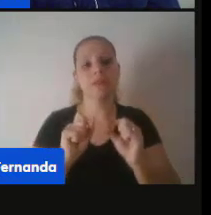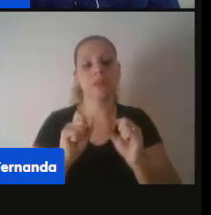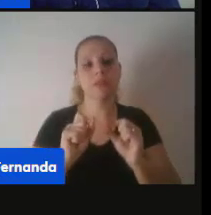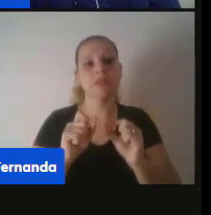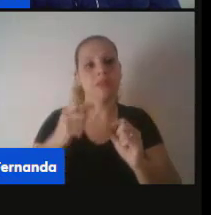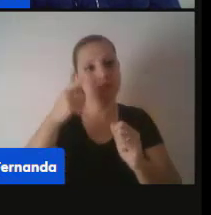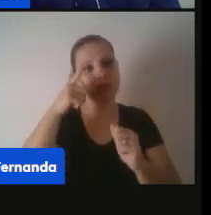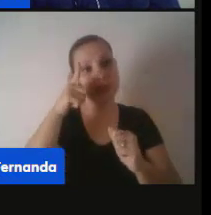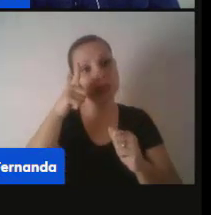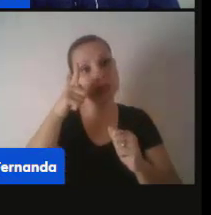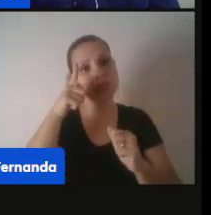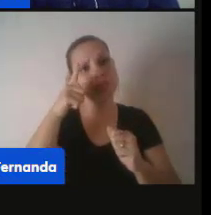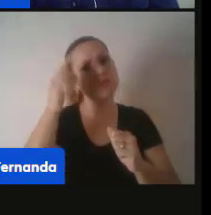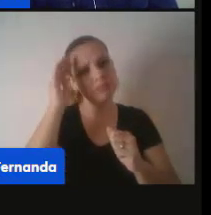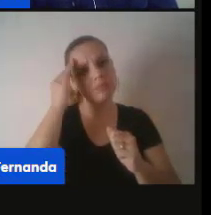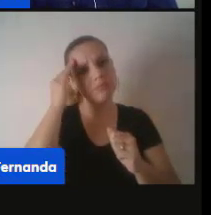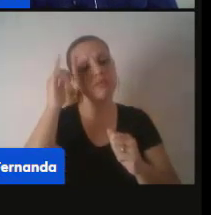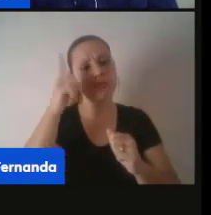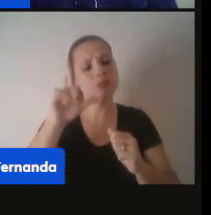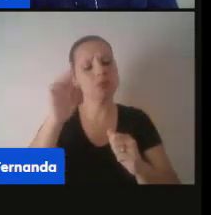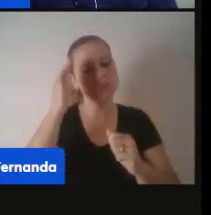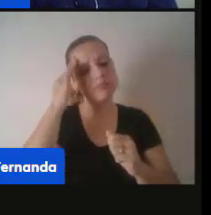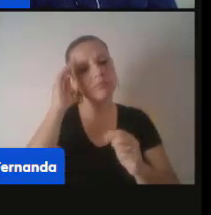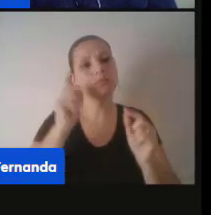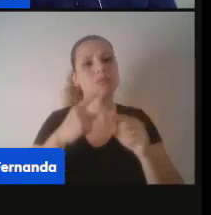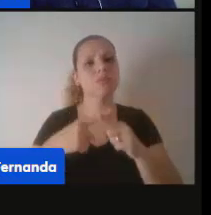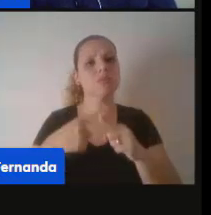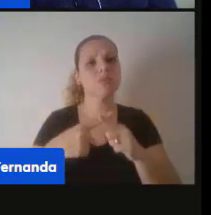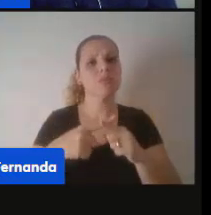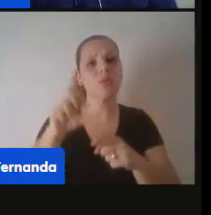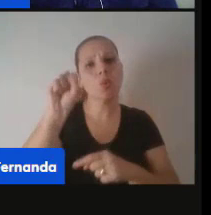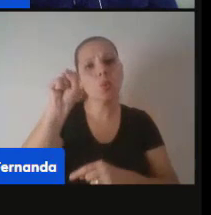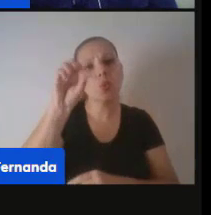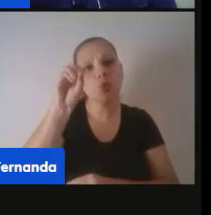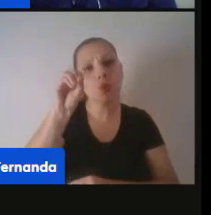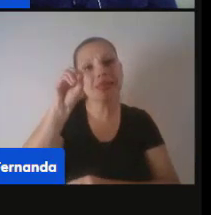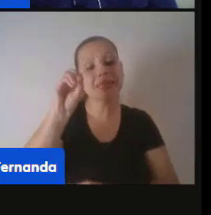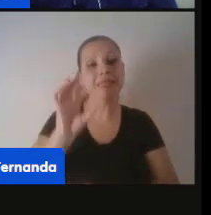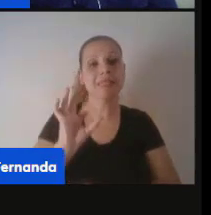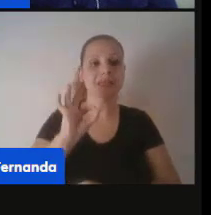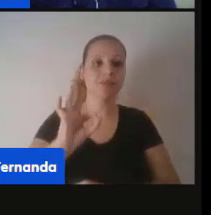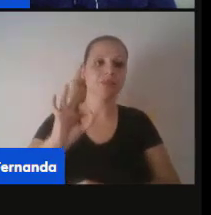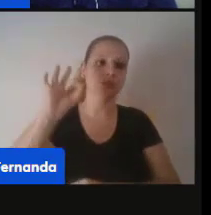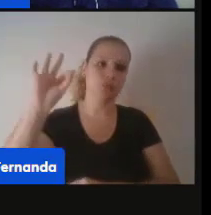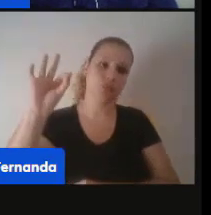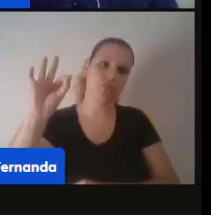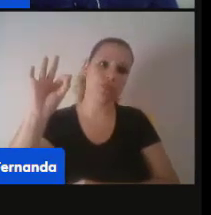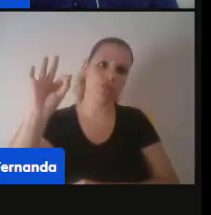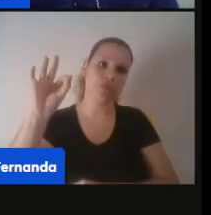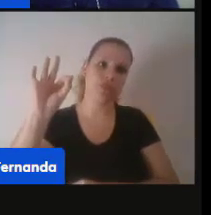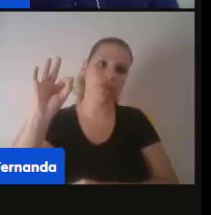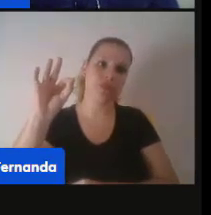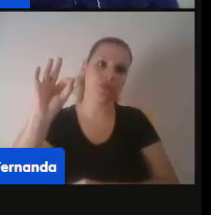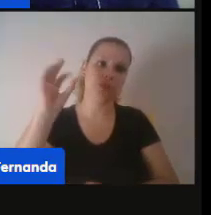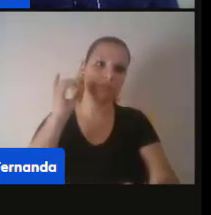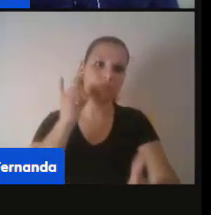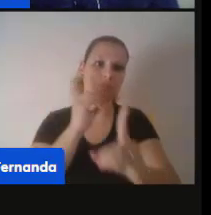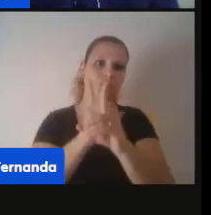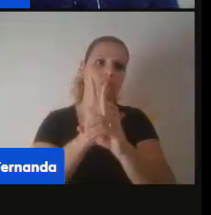consegue entender porque que 80% dos focos são encontrados aonde existem as pessoas, aonde